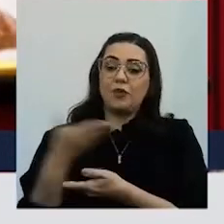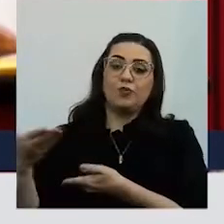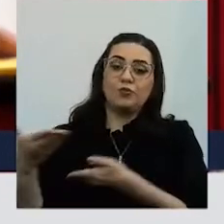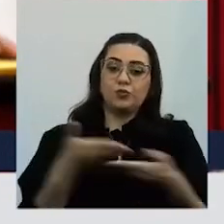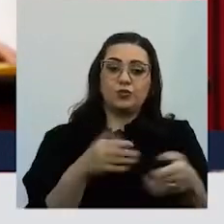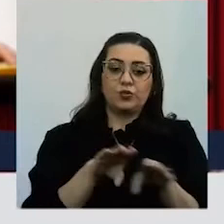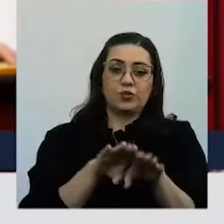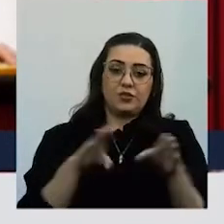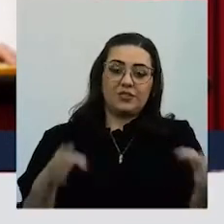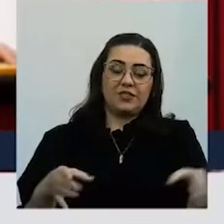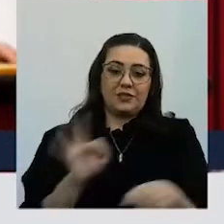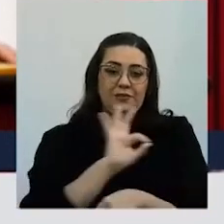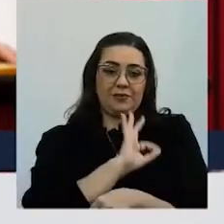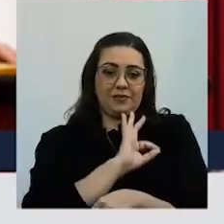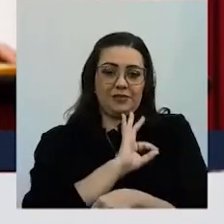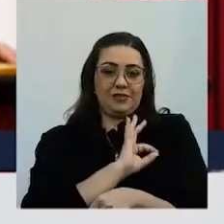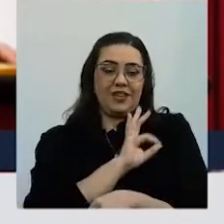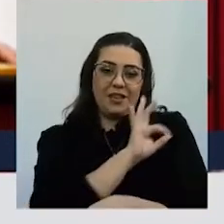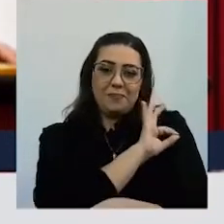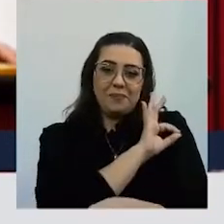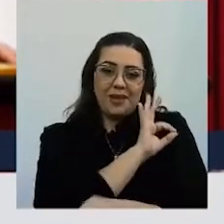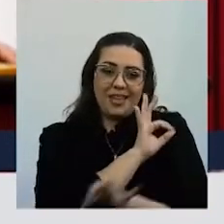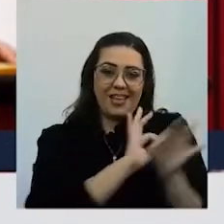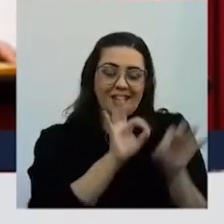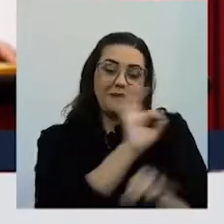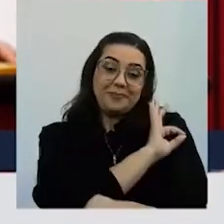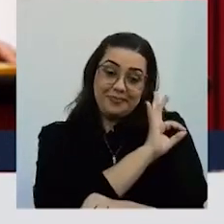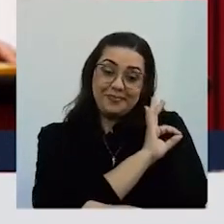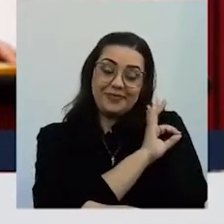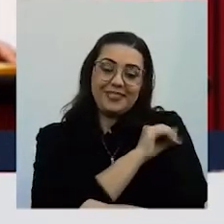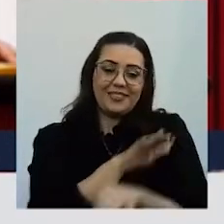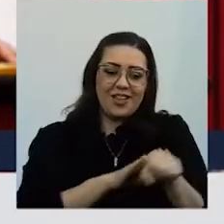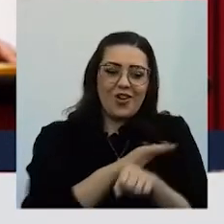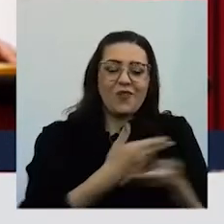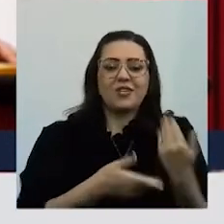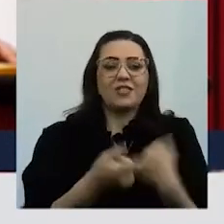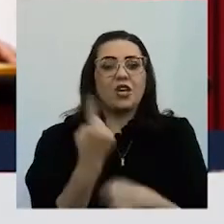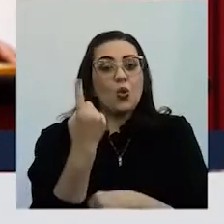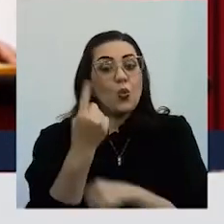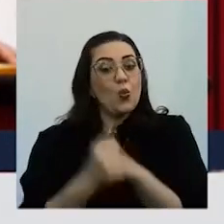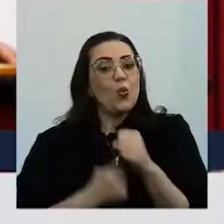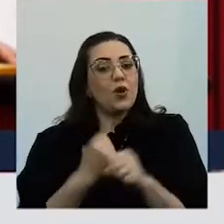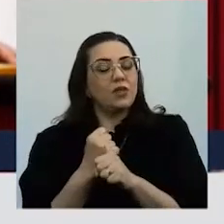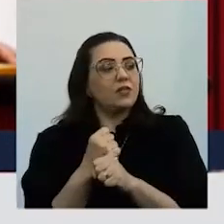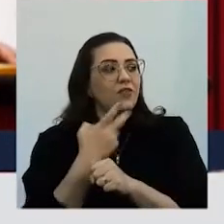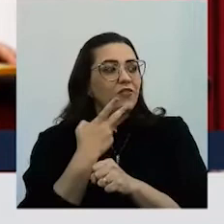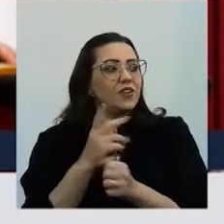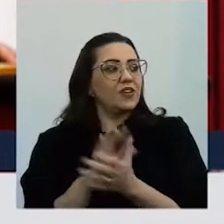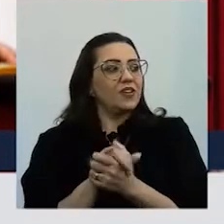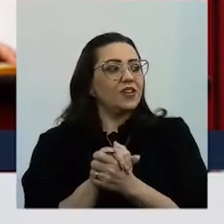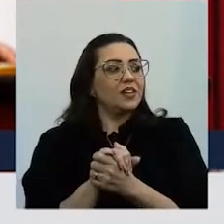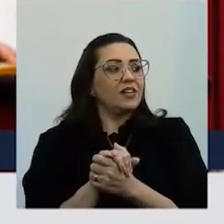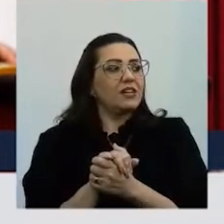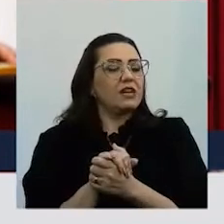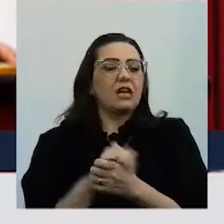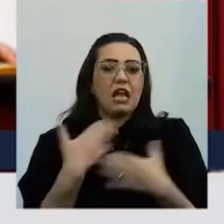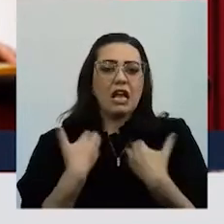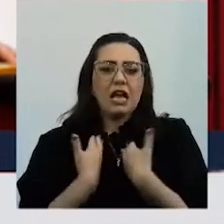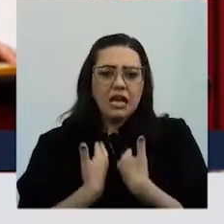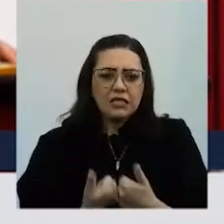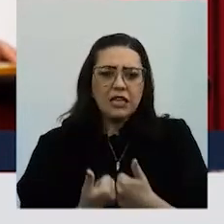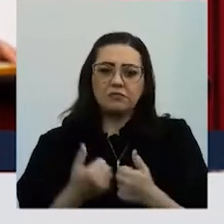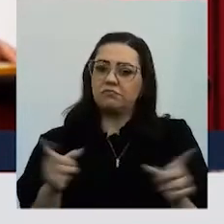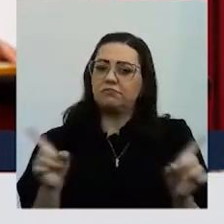E nos perguntaram assim: como você está? Final de um ano, está cansado? Foi não. Eu estou muito mais motivado para